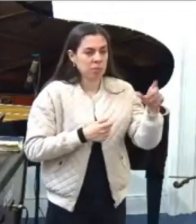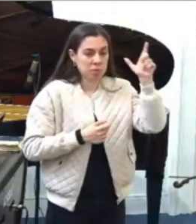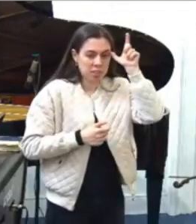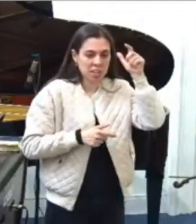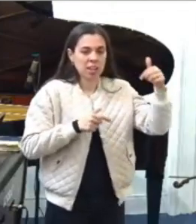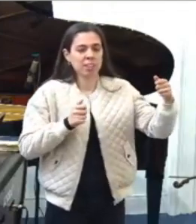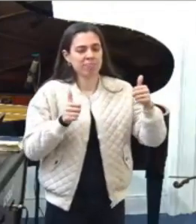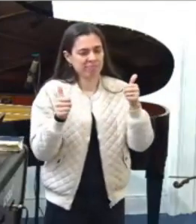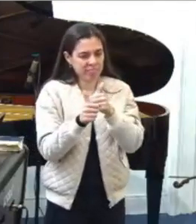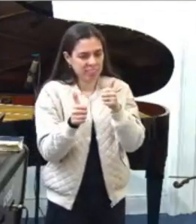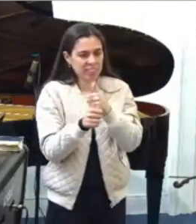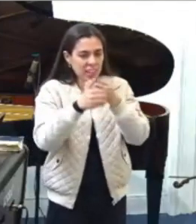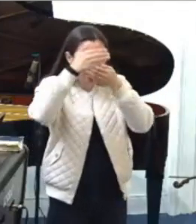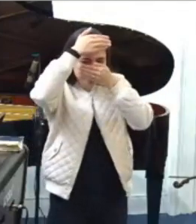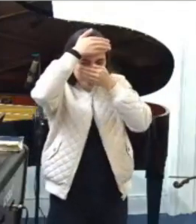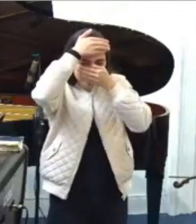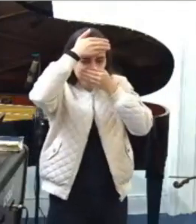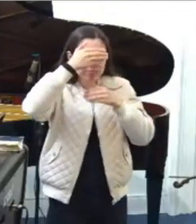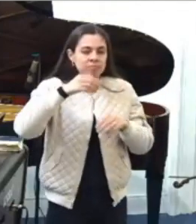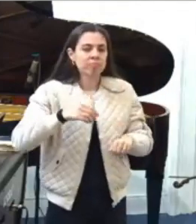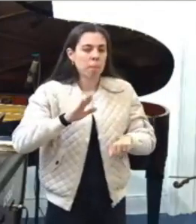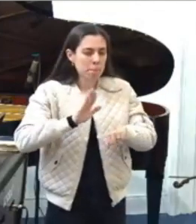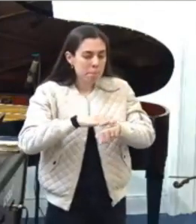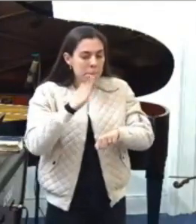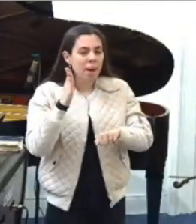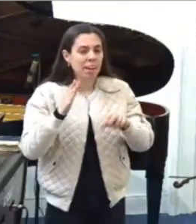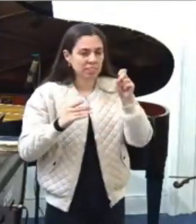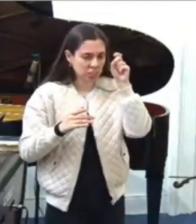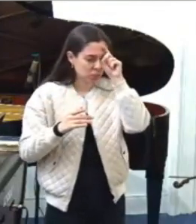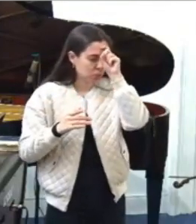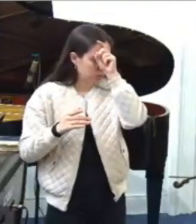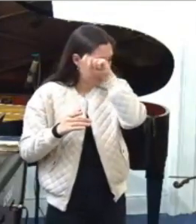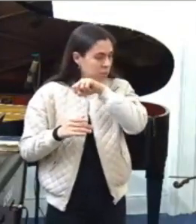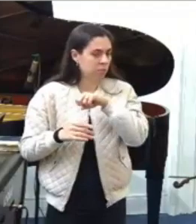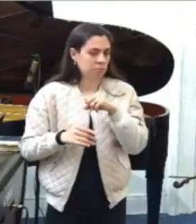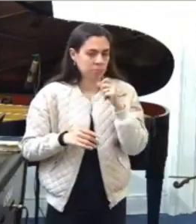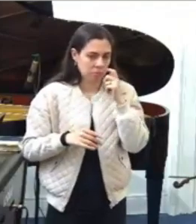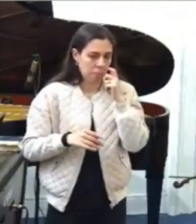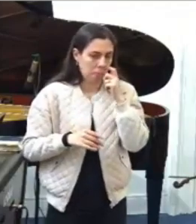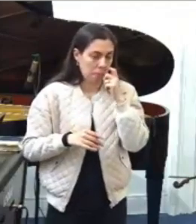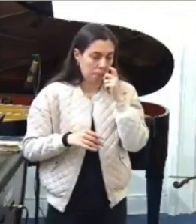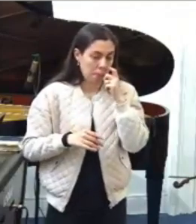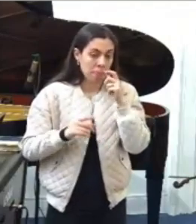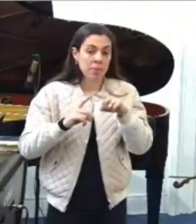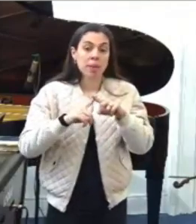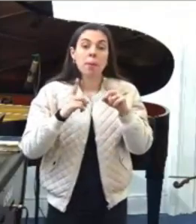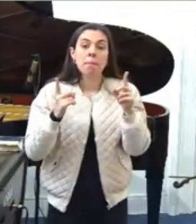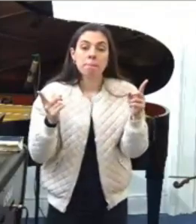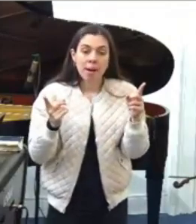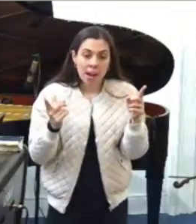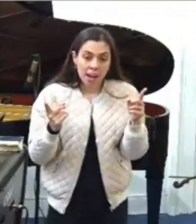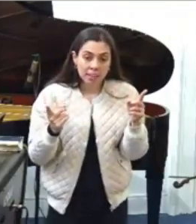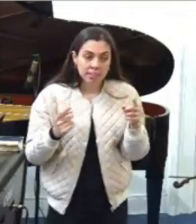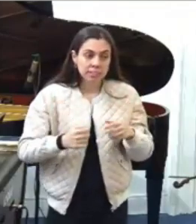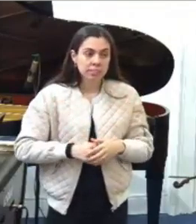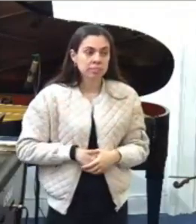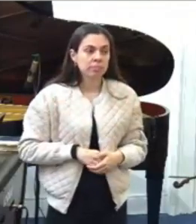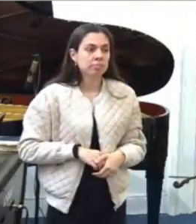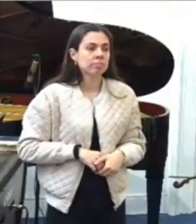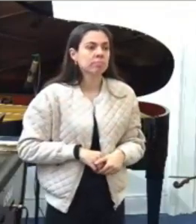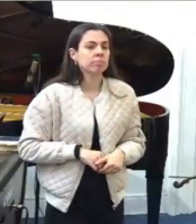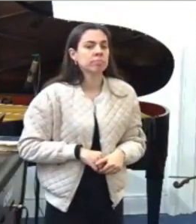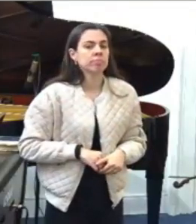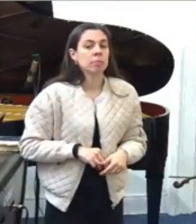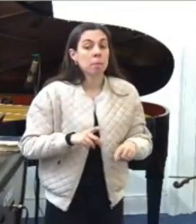derredor, tentando nos devorar. Ele se volta contra a igreja visível e ele a ataca. E ele causa